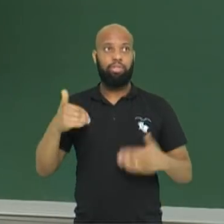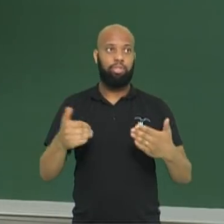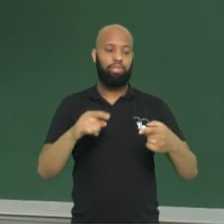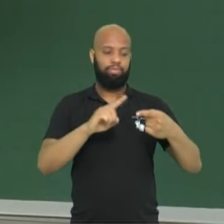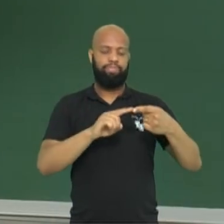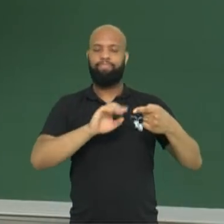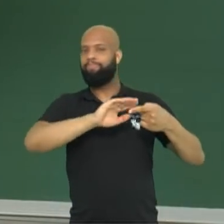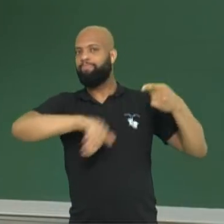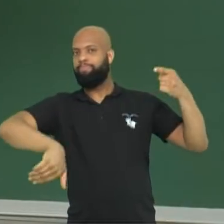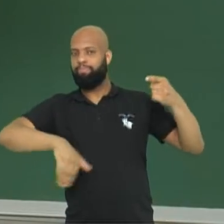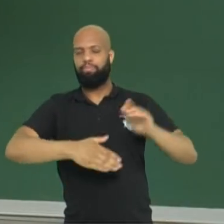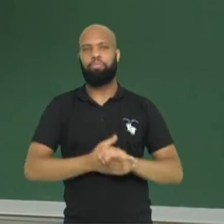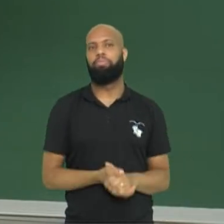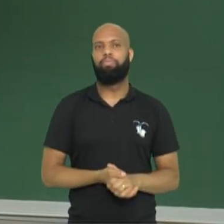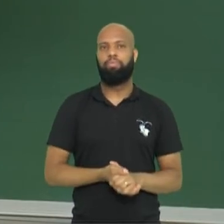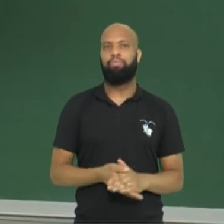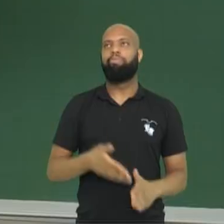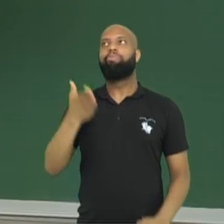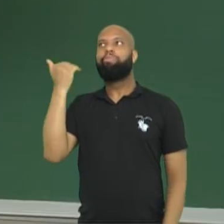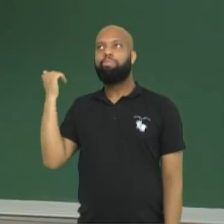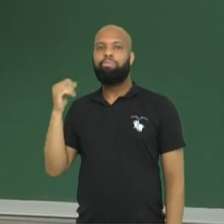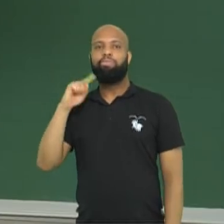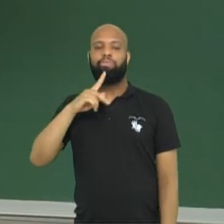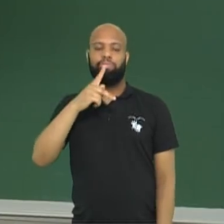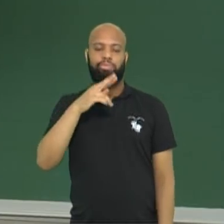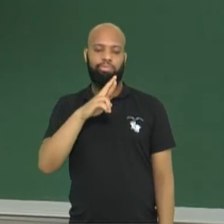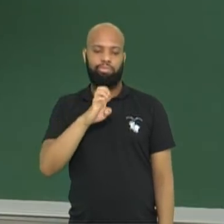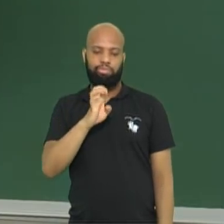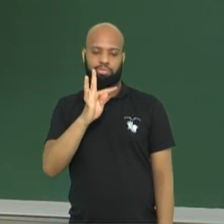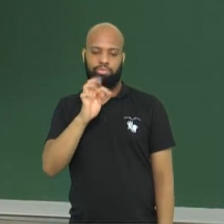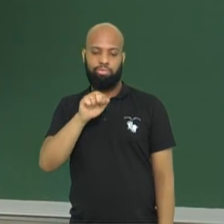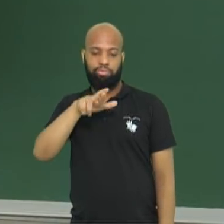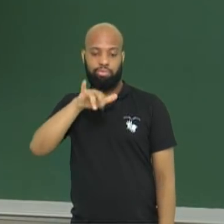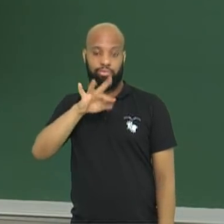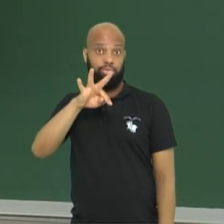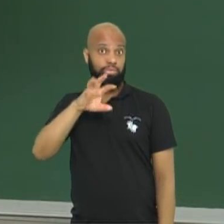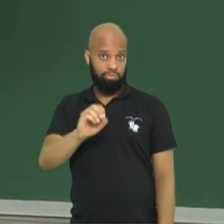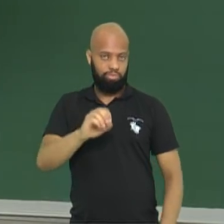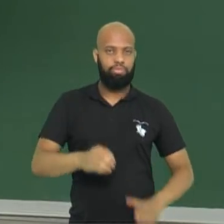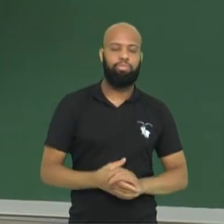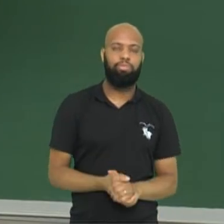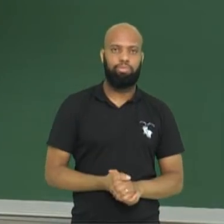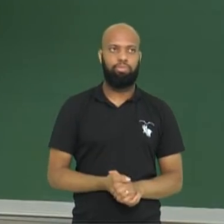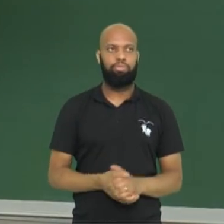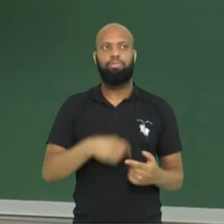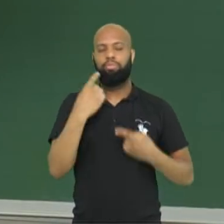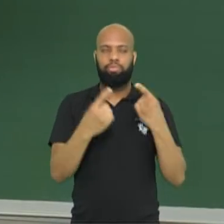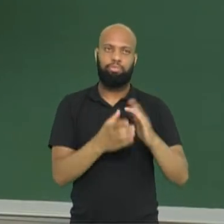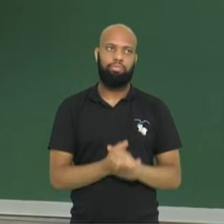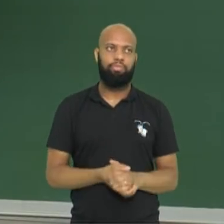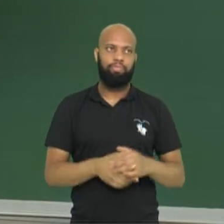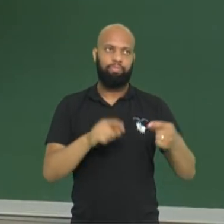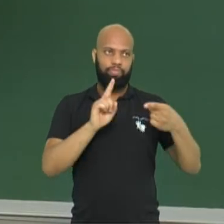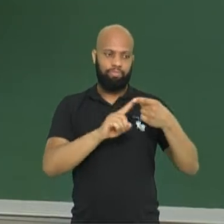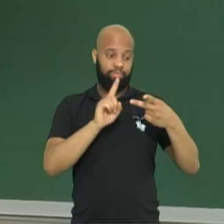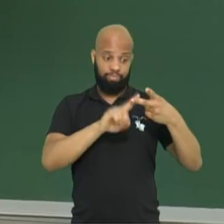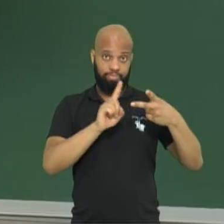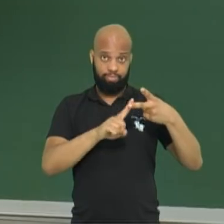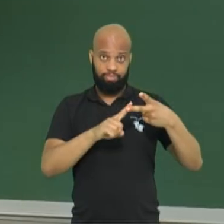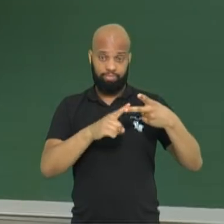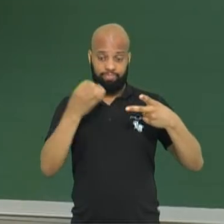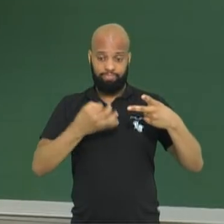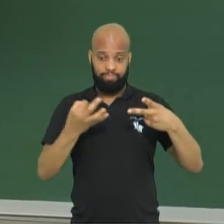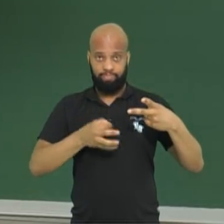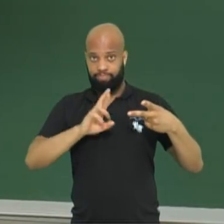estou me referindo ao pretérito, a uma das formas do pretérito. E qual será que é esta forma? É pretérito